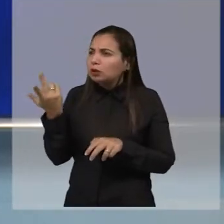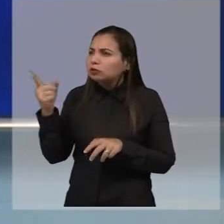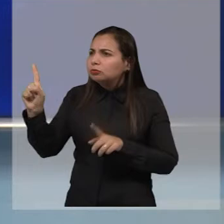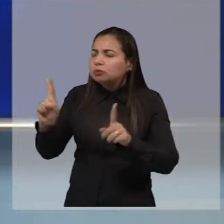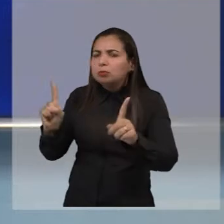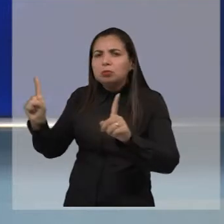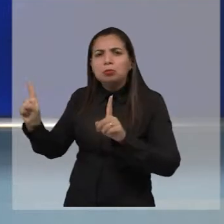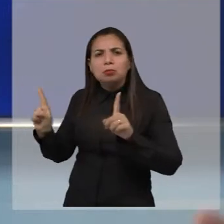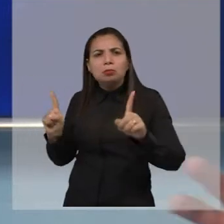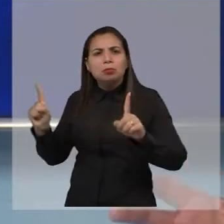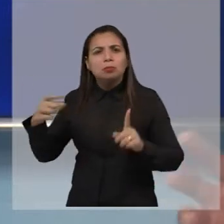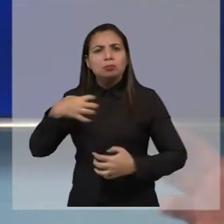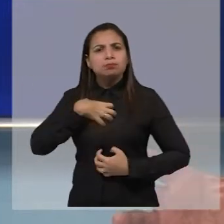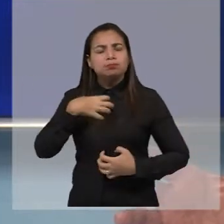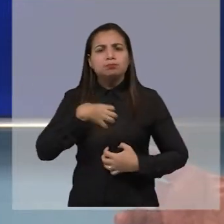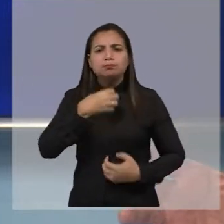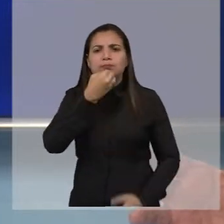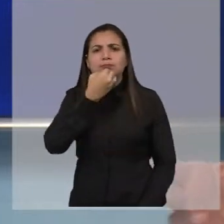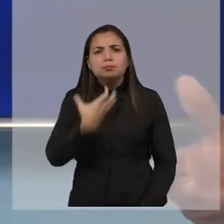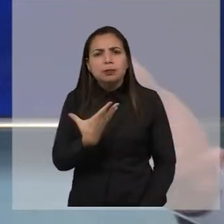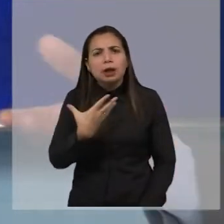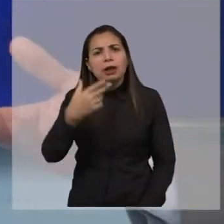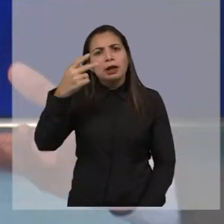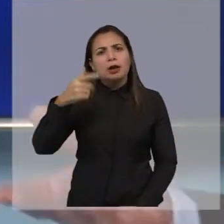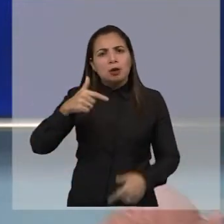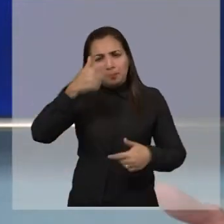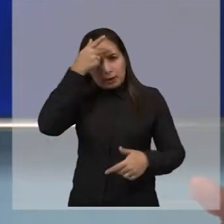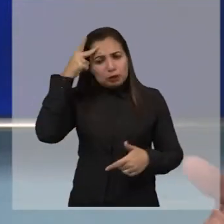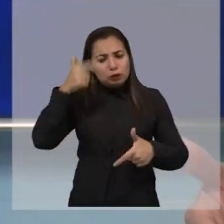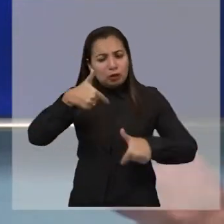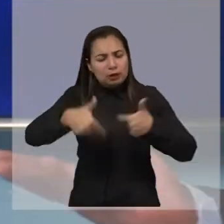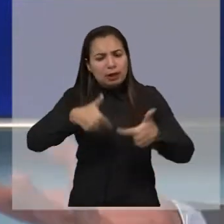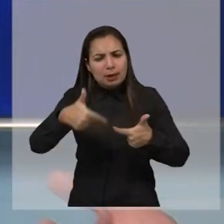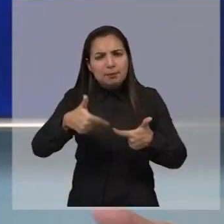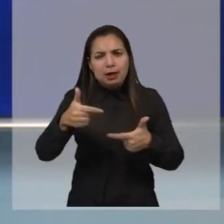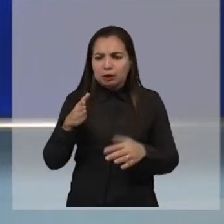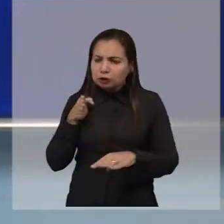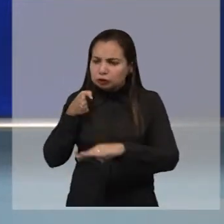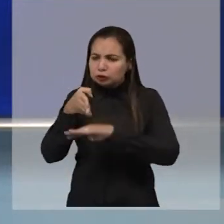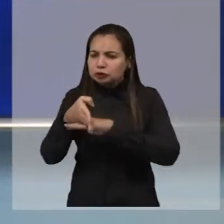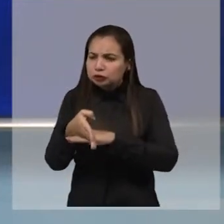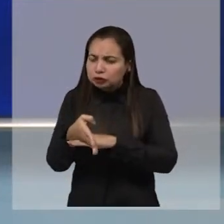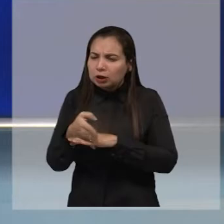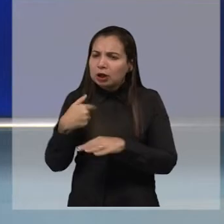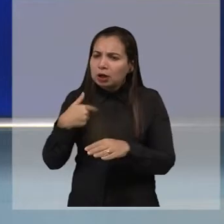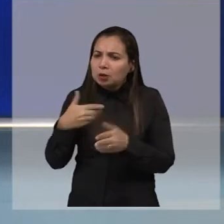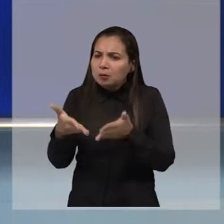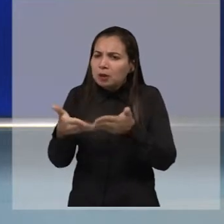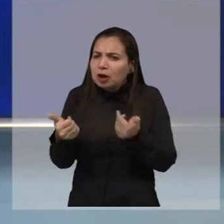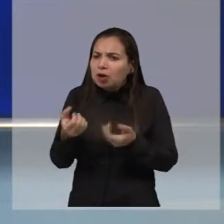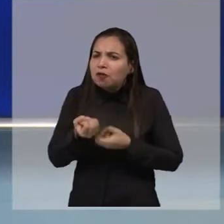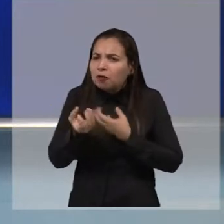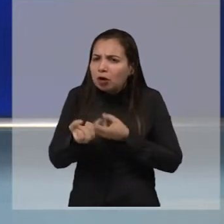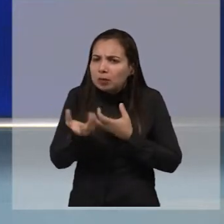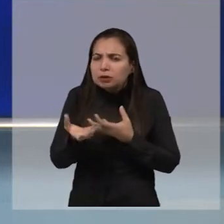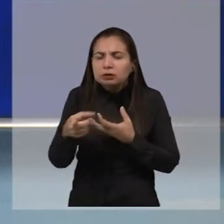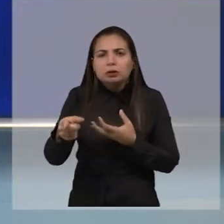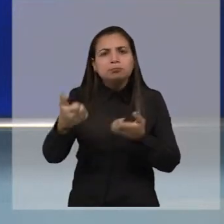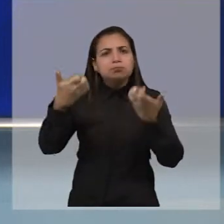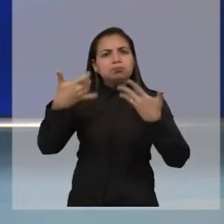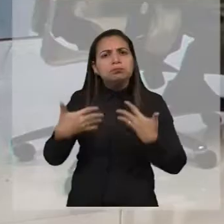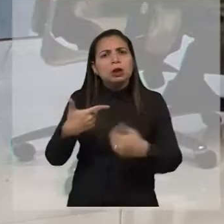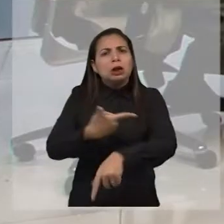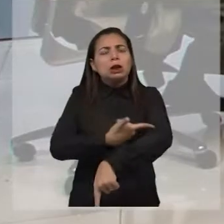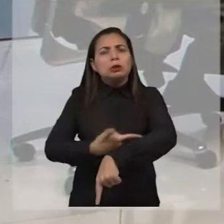Irmã Imelda. Já começa a partir da abordagem, né, na chegada, no simples pedido de informação.